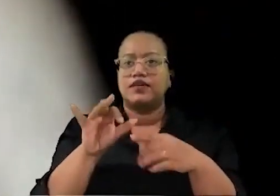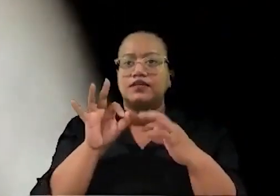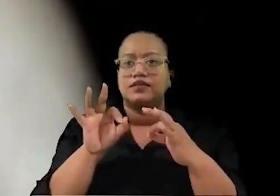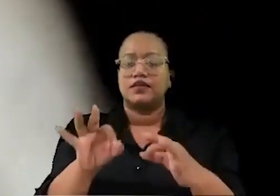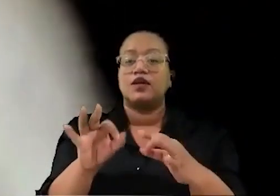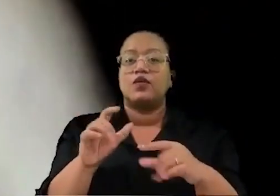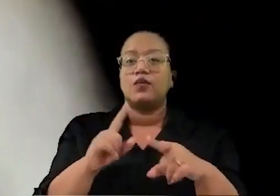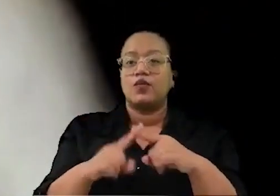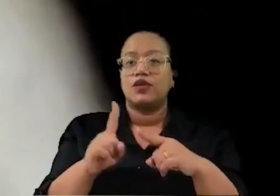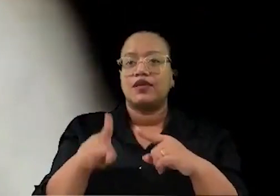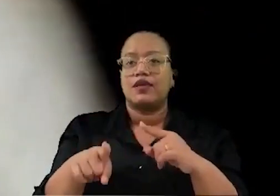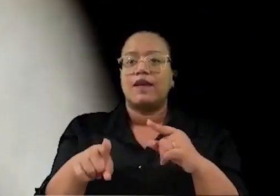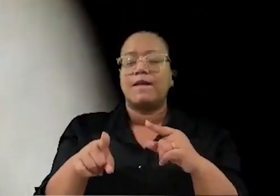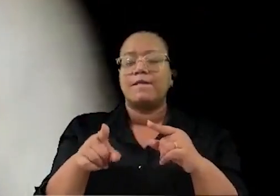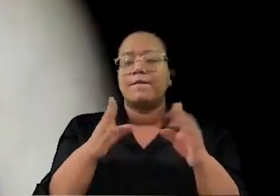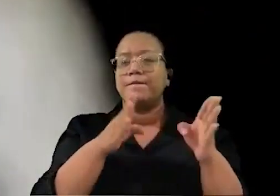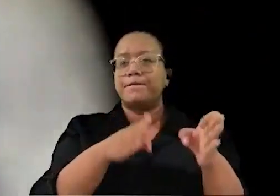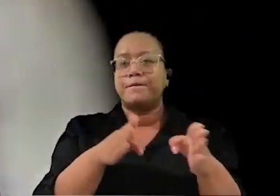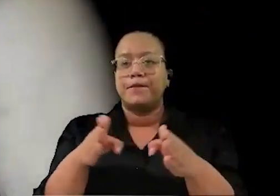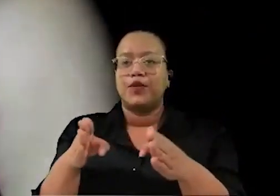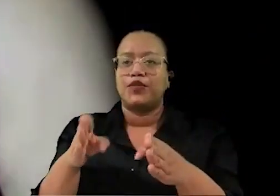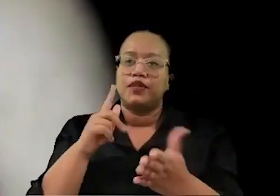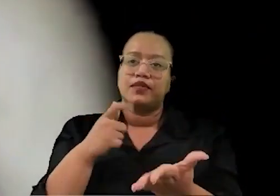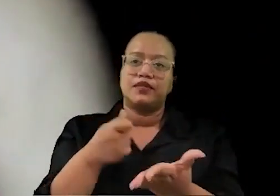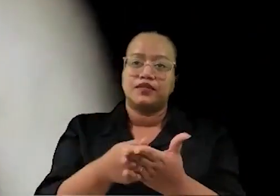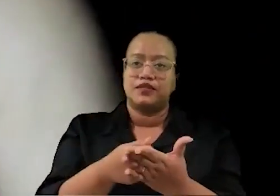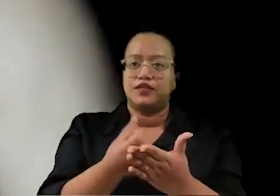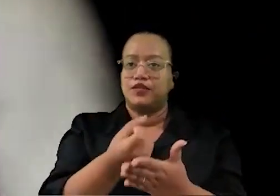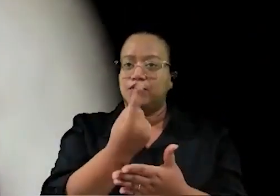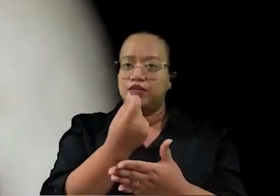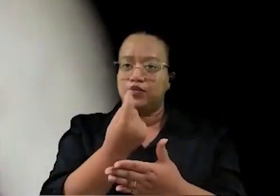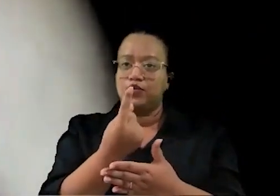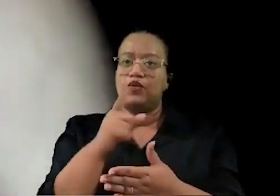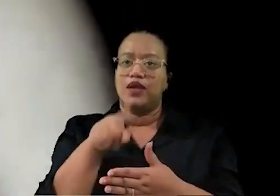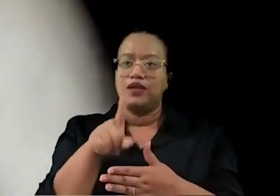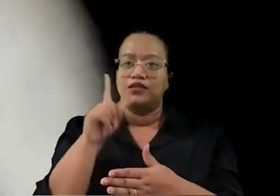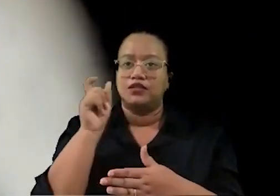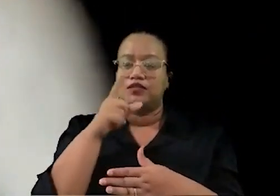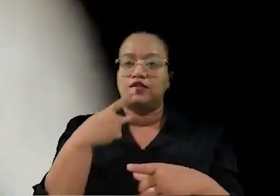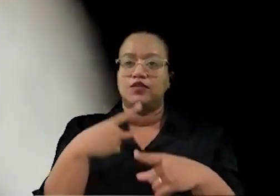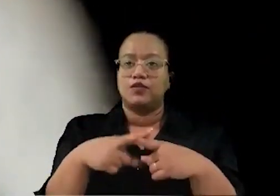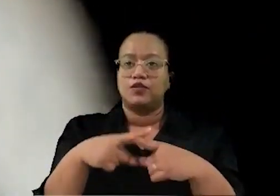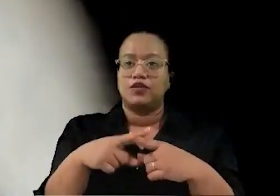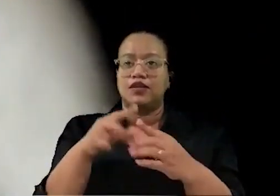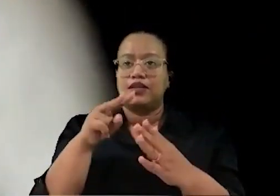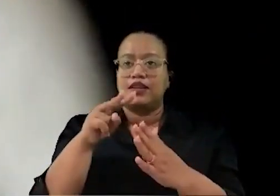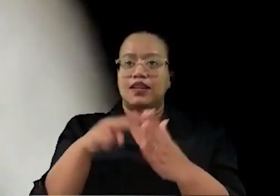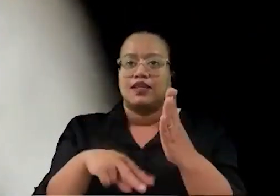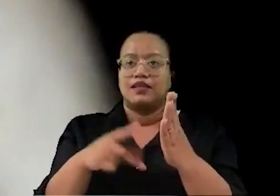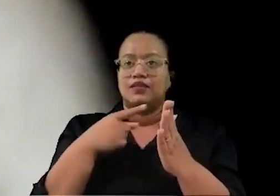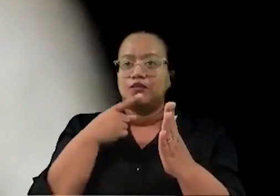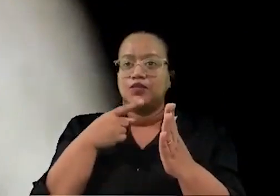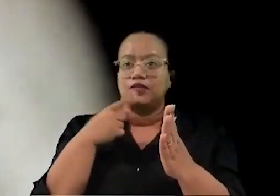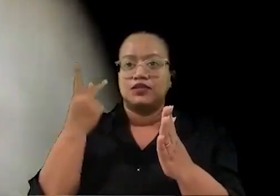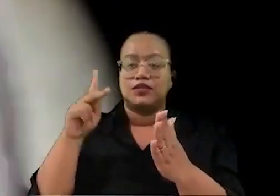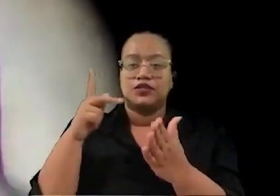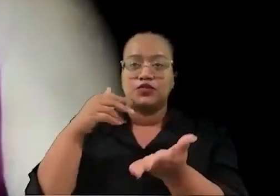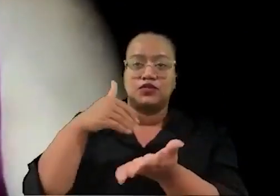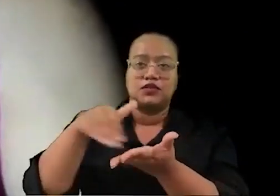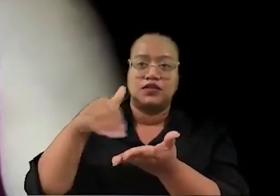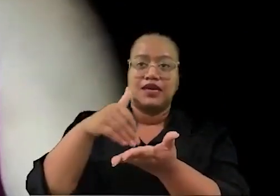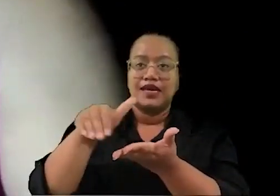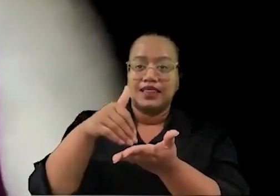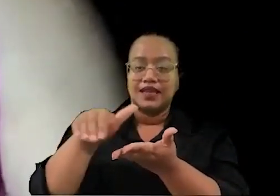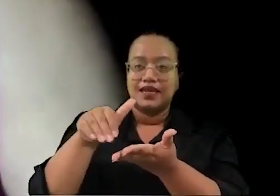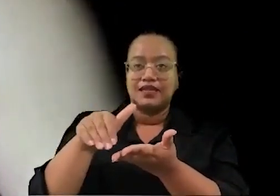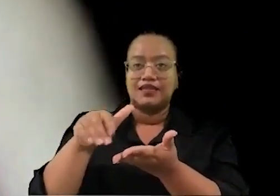nisso, porque ele não consegue ler que na sua secretaria você tem 14 varas e uma